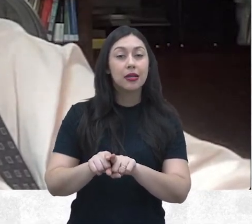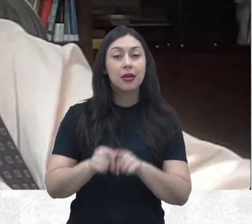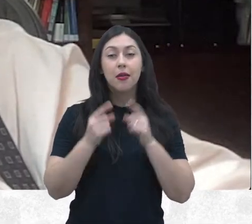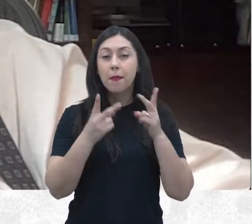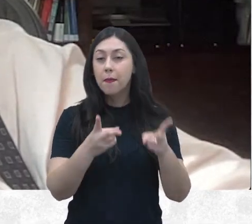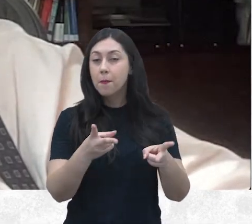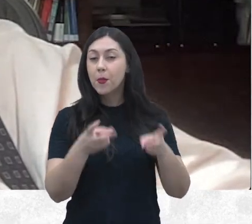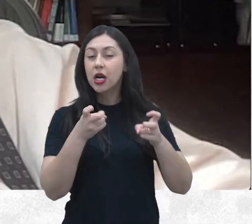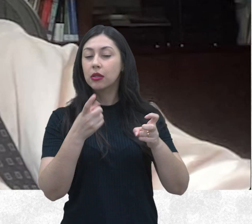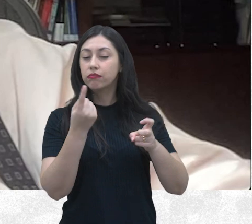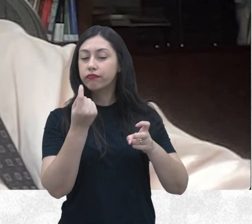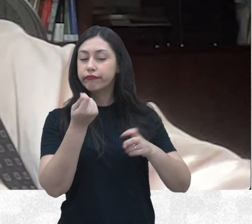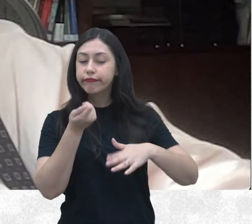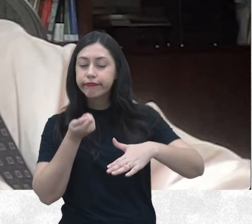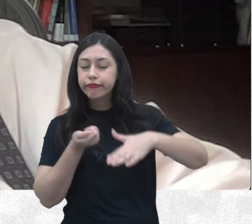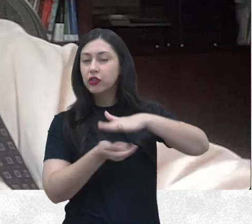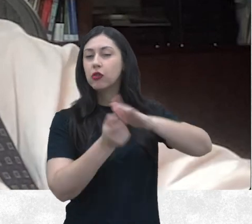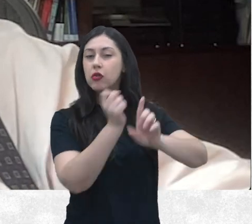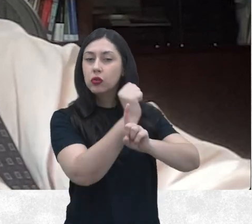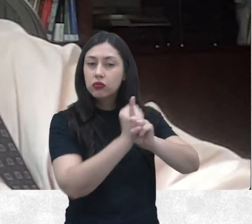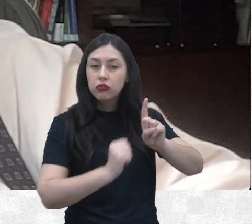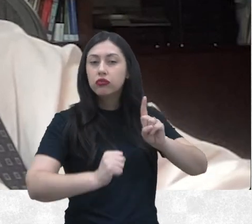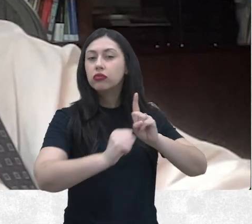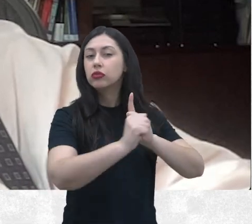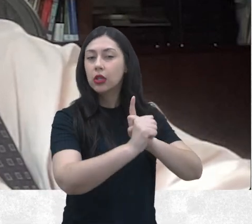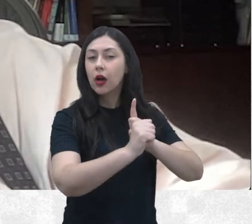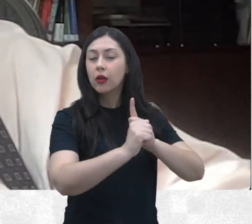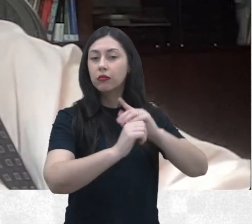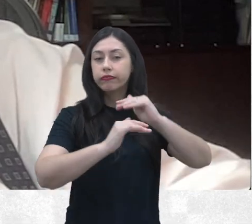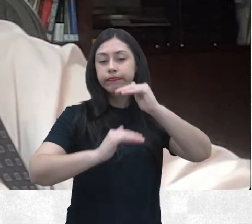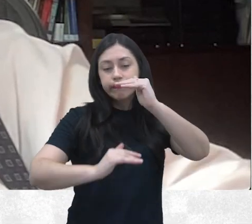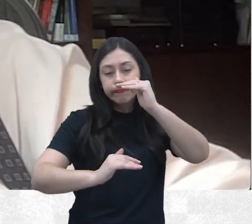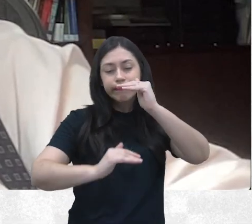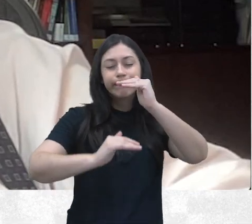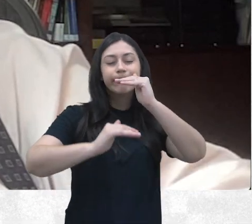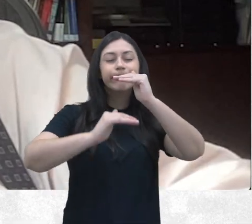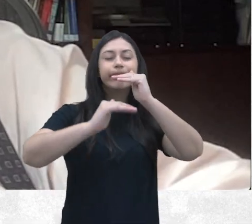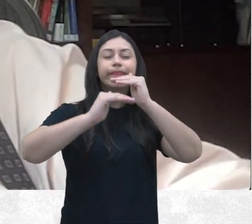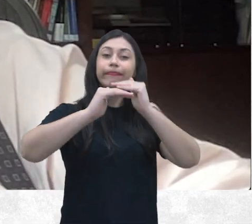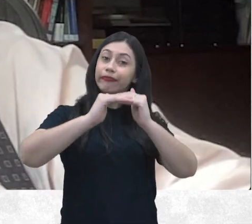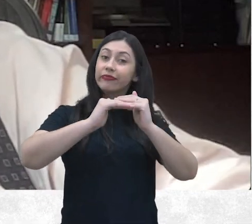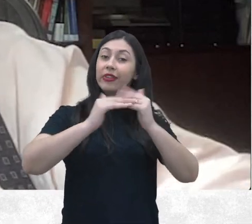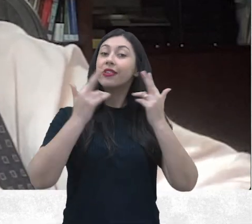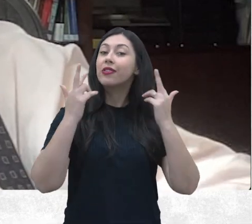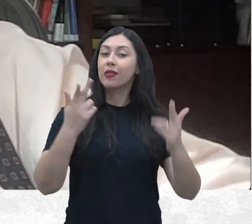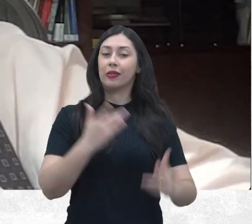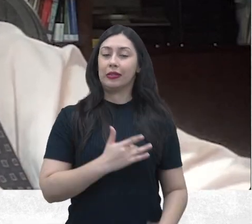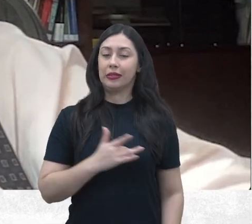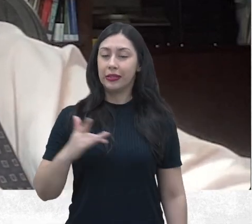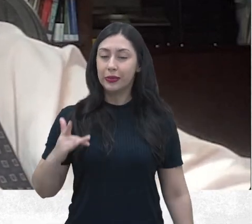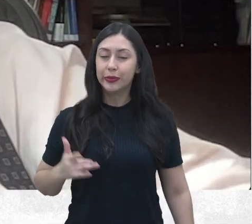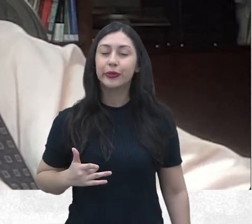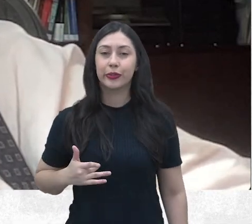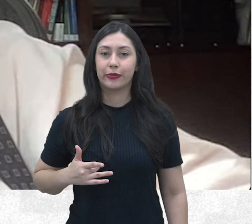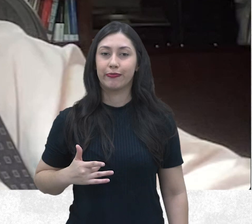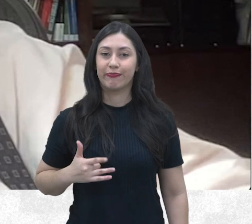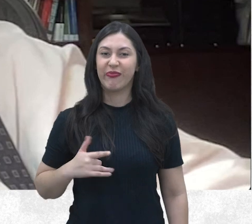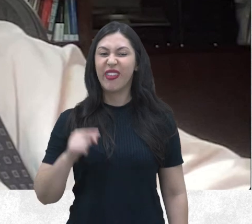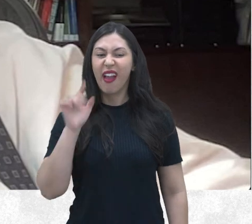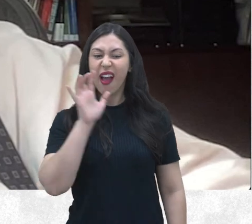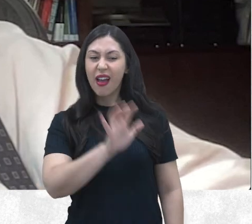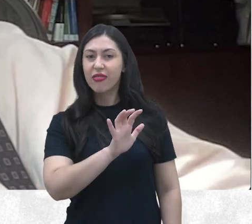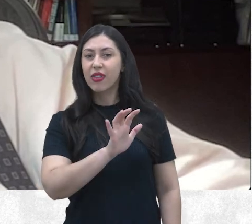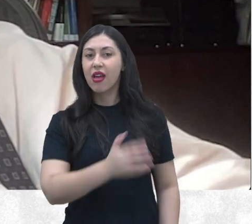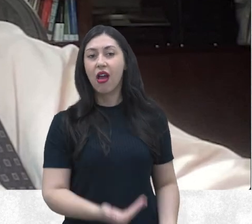olhar para o investimento social, um investimento que diminui desigualdade social, como é o caso da saúde. Essa